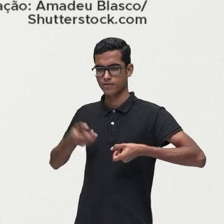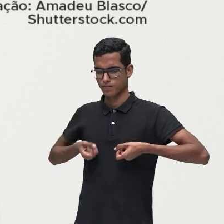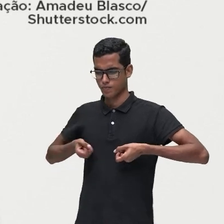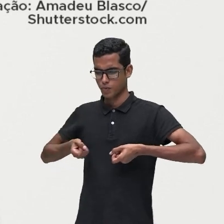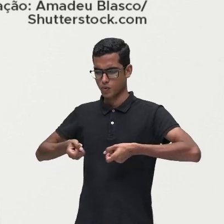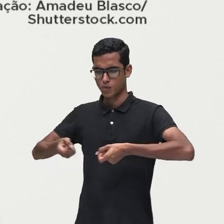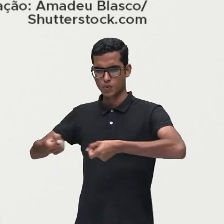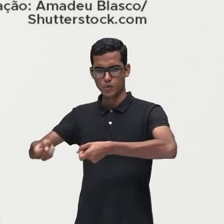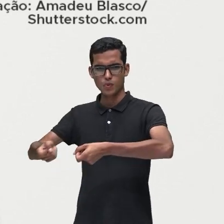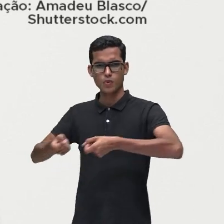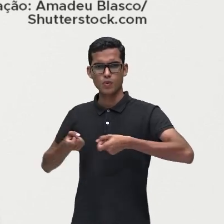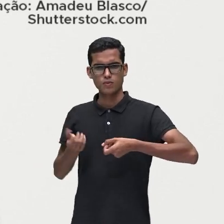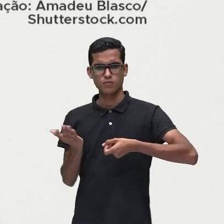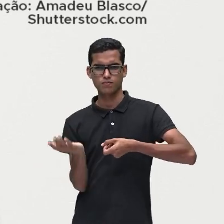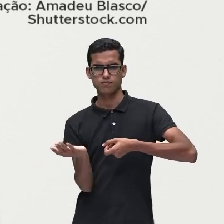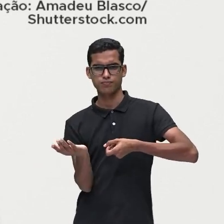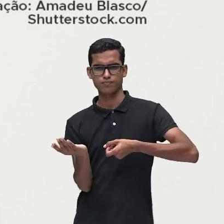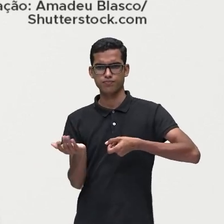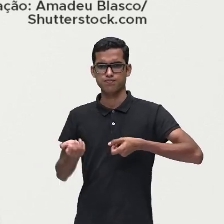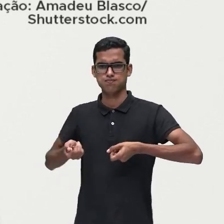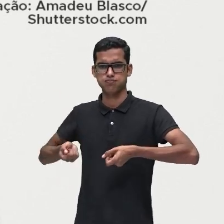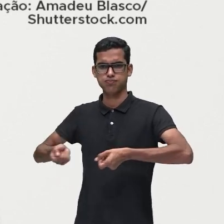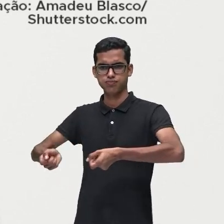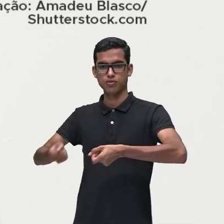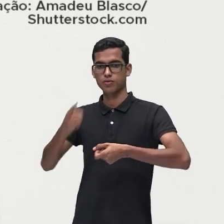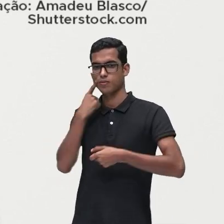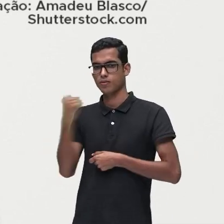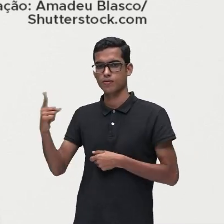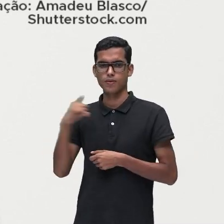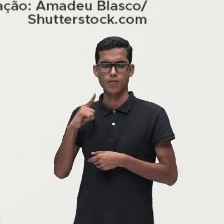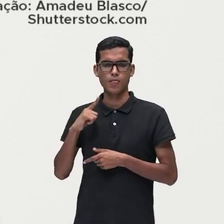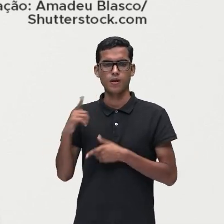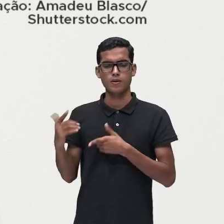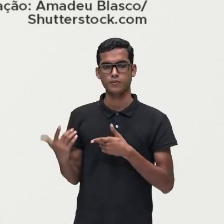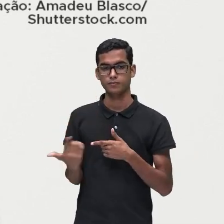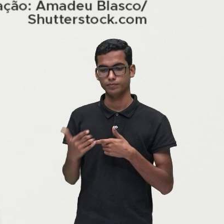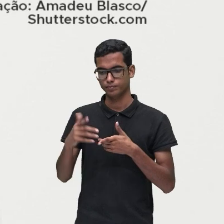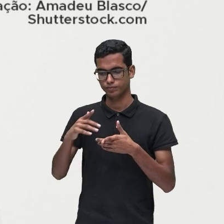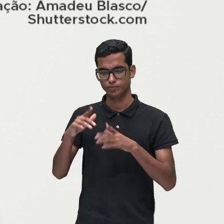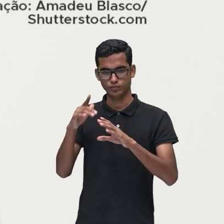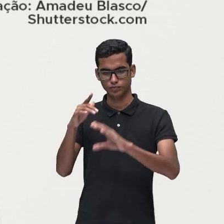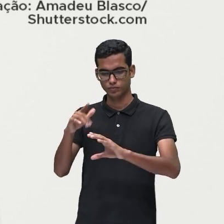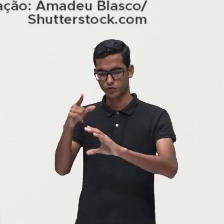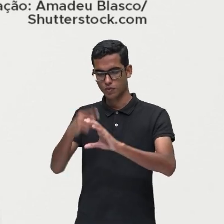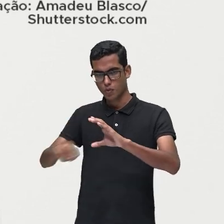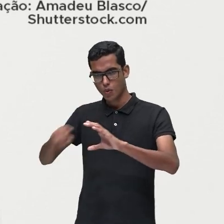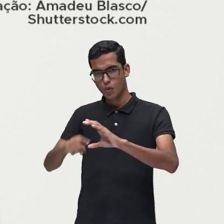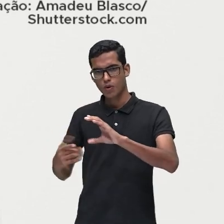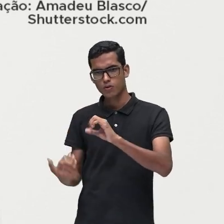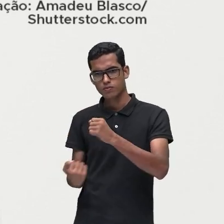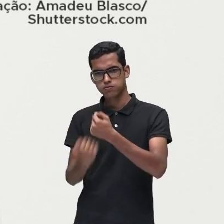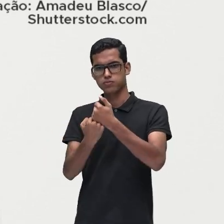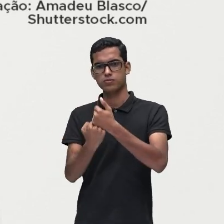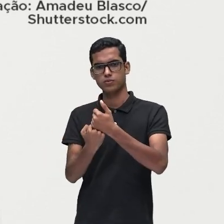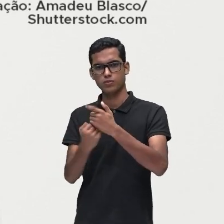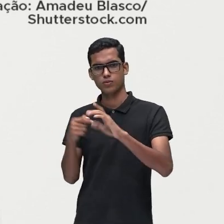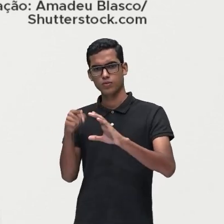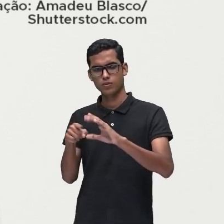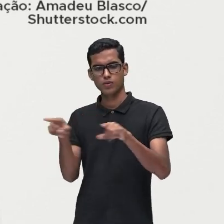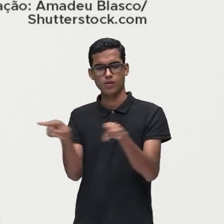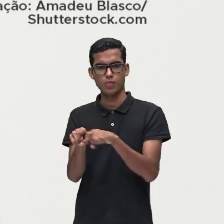de apoio aqui e você vai ter a força resistente no